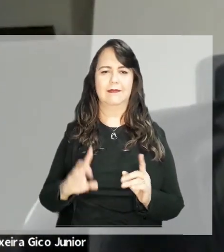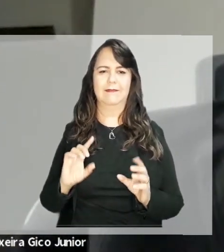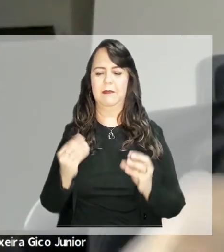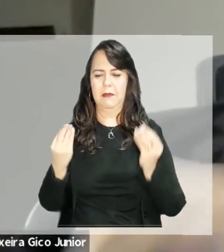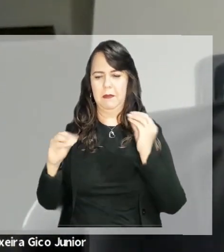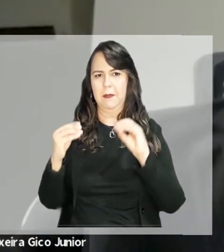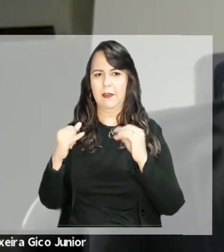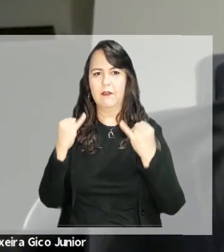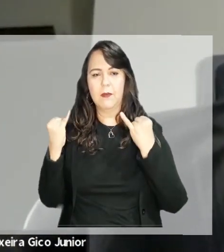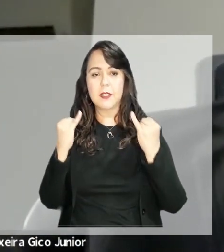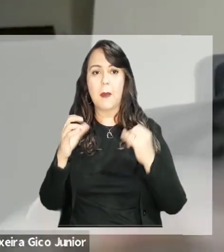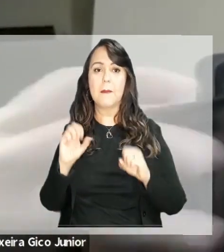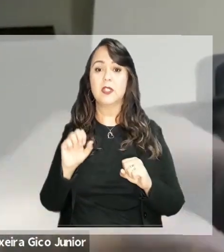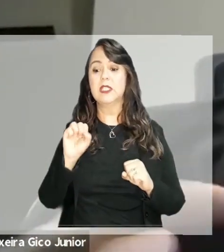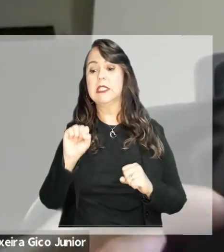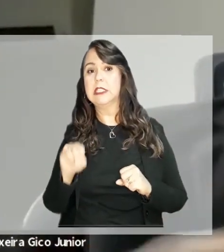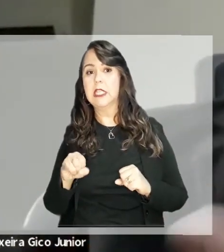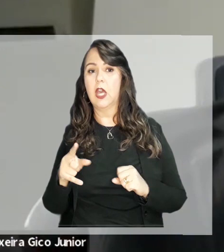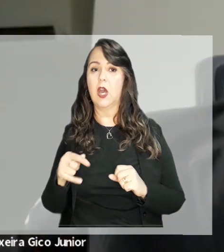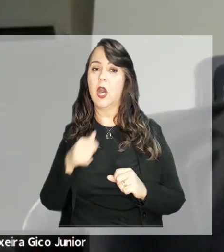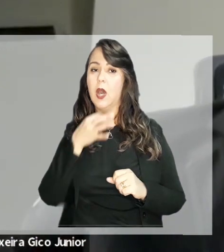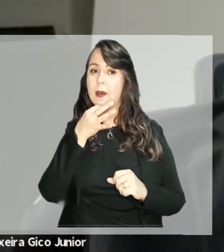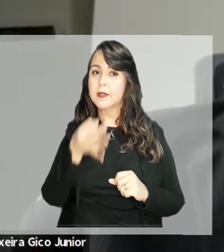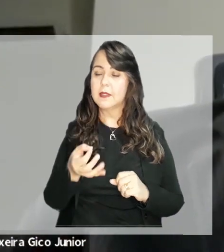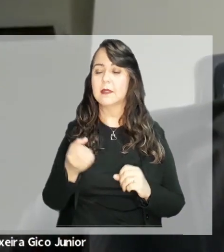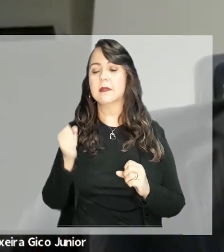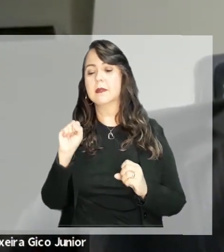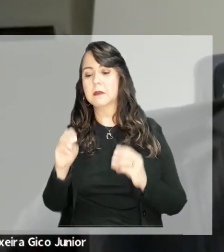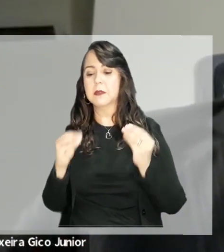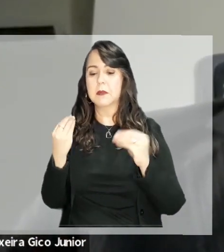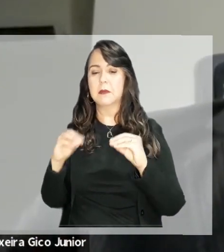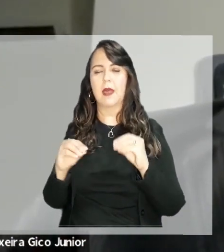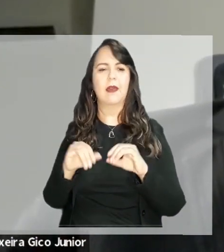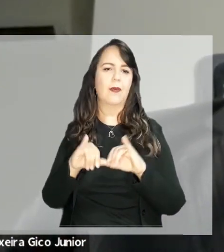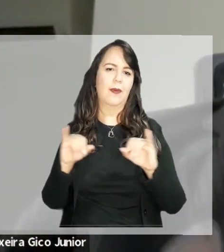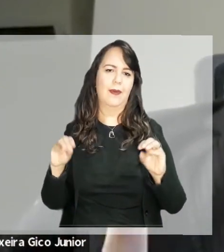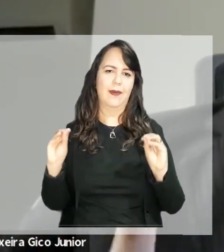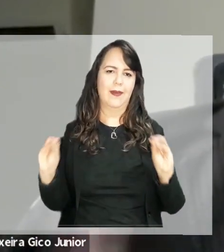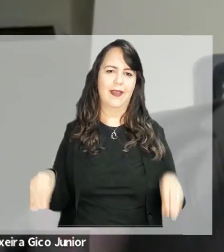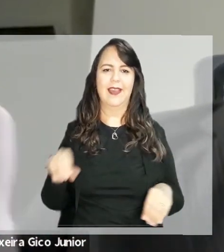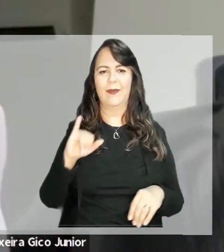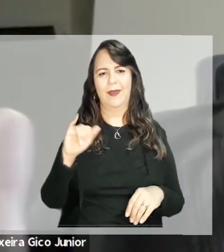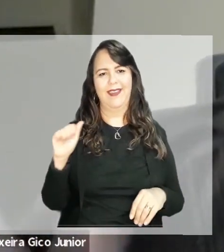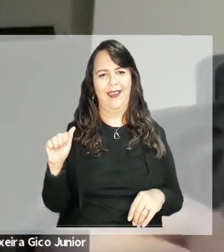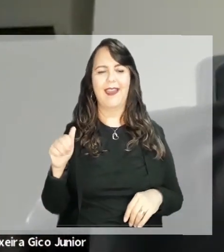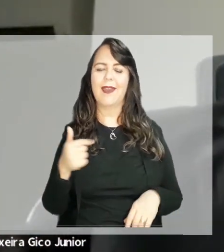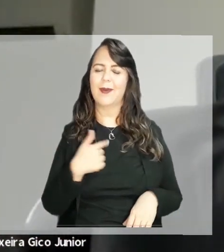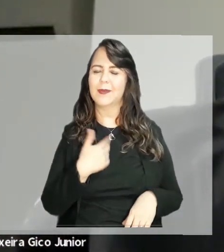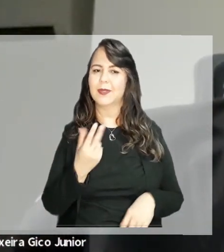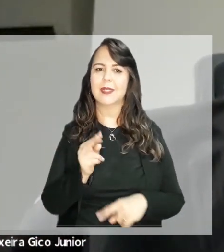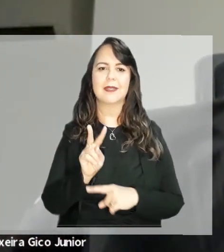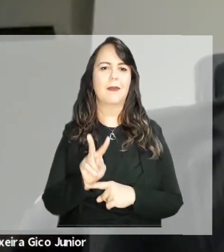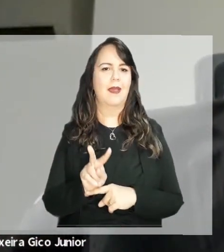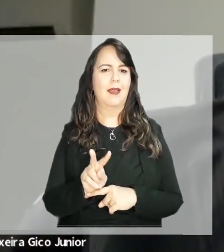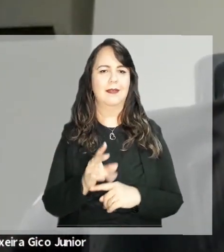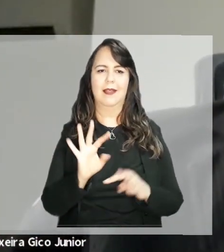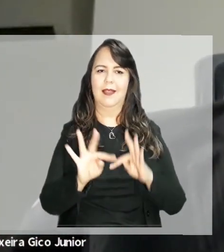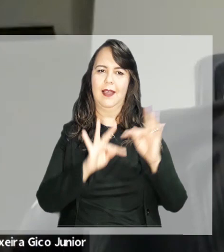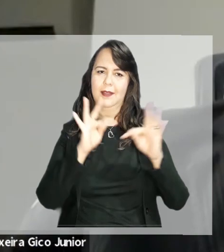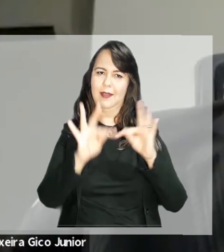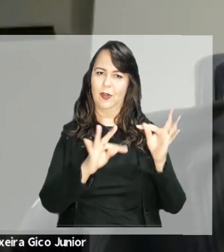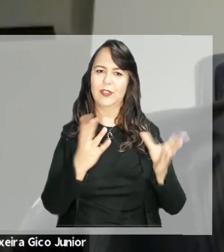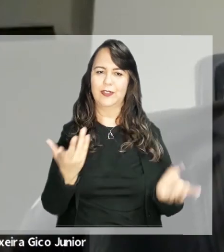muito baixo é menor do que um único ser humano considerado. Então, por enquanto, eu ainda sou esperançoso